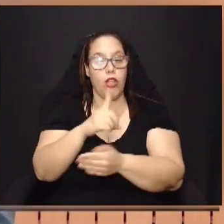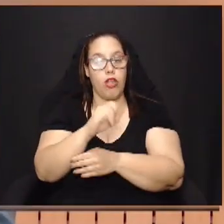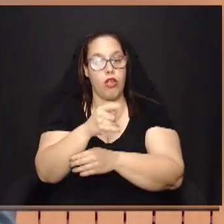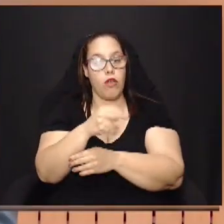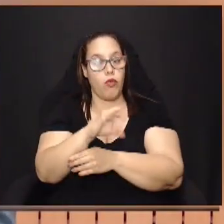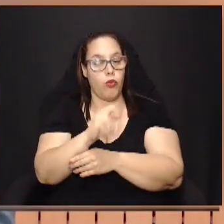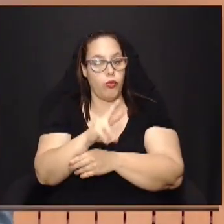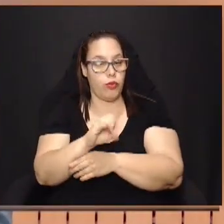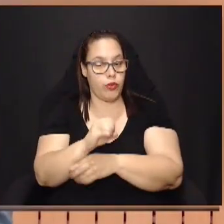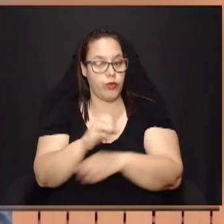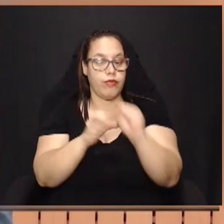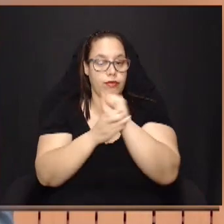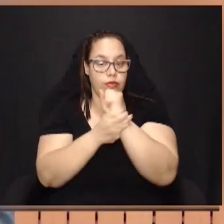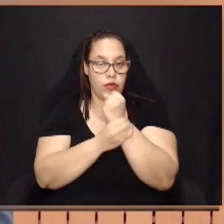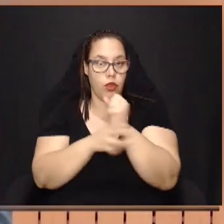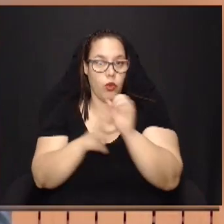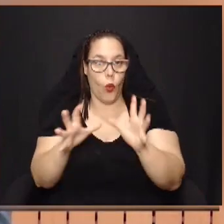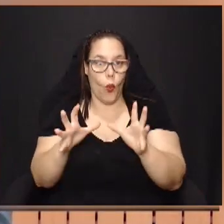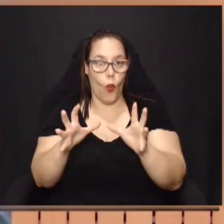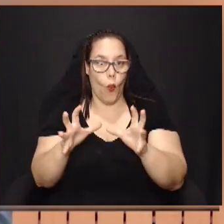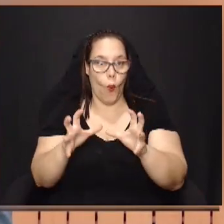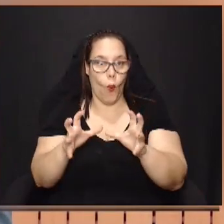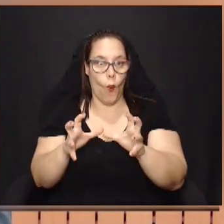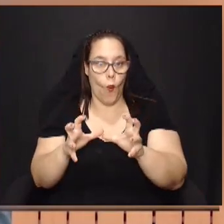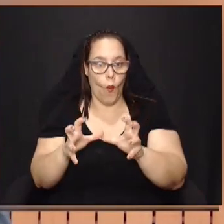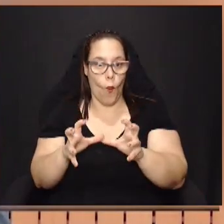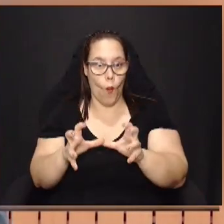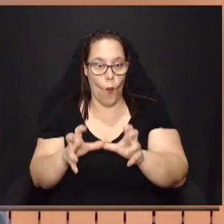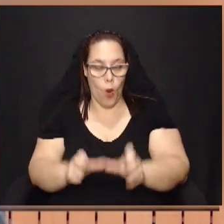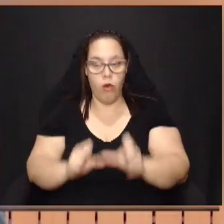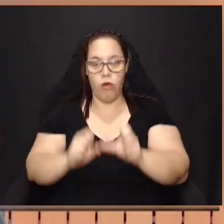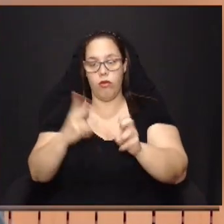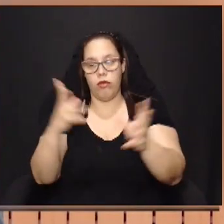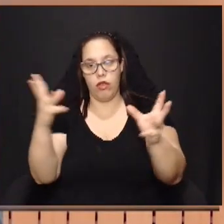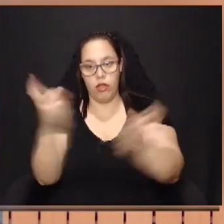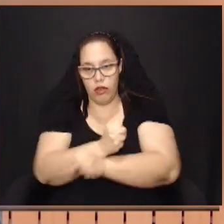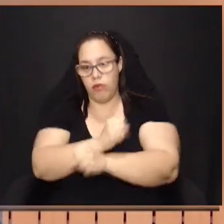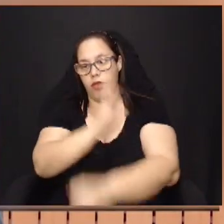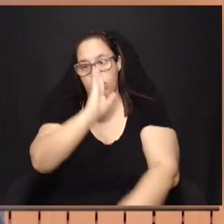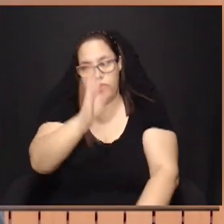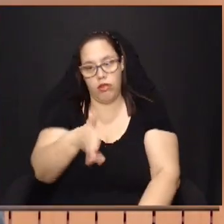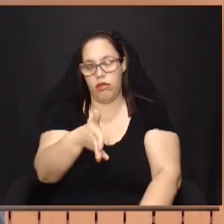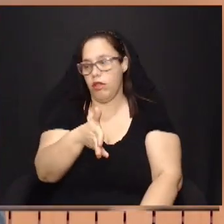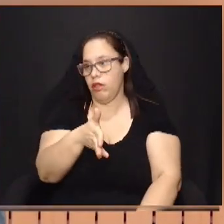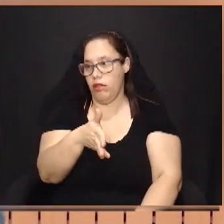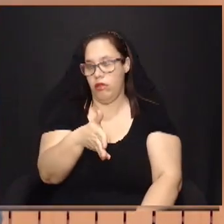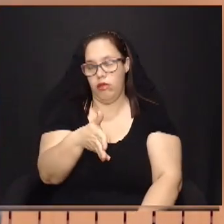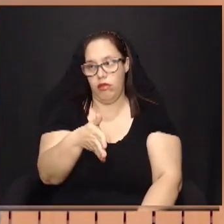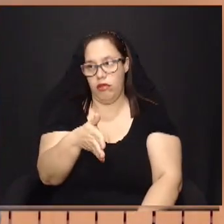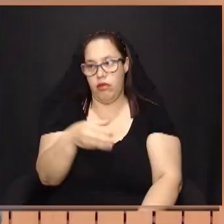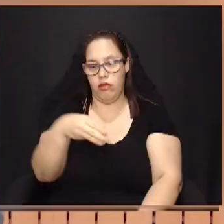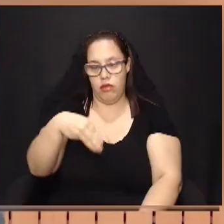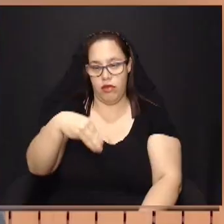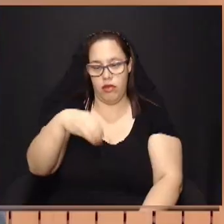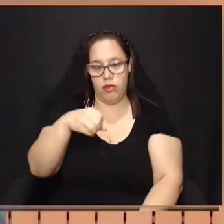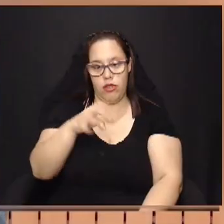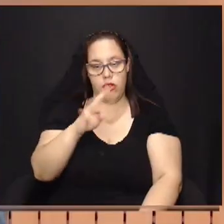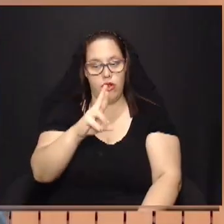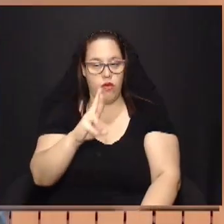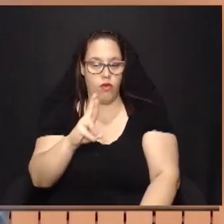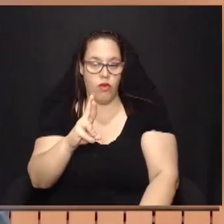proteção, de alívio de pressão ou de desligamento imediato desses motores, tanto em piscinas